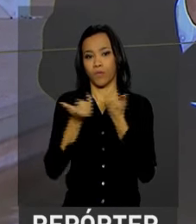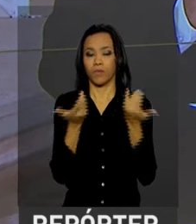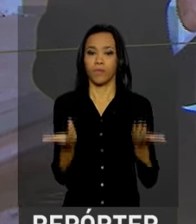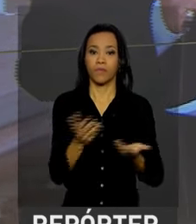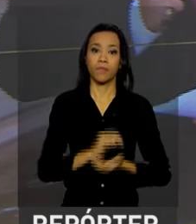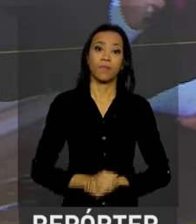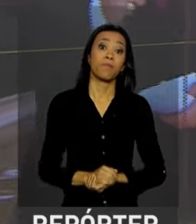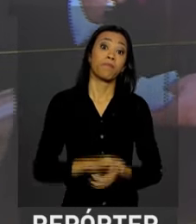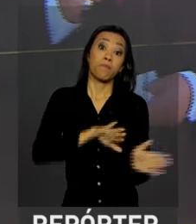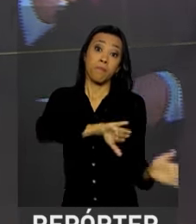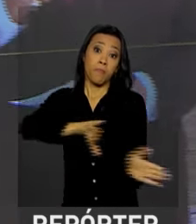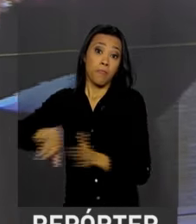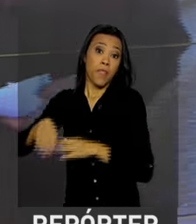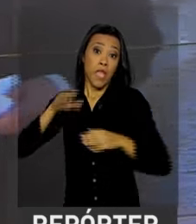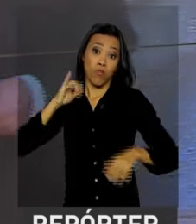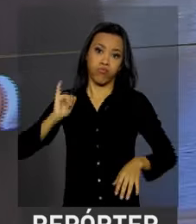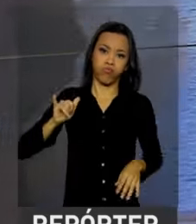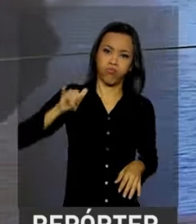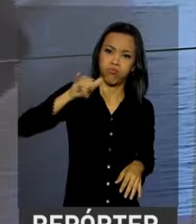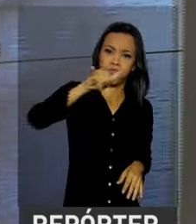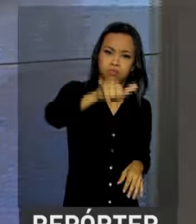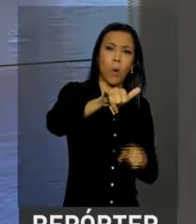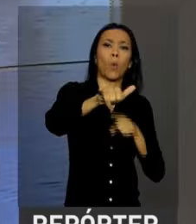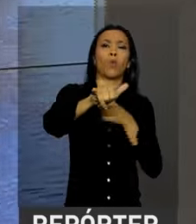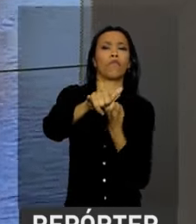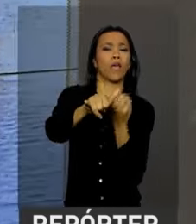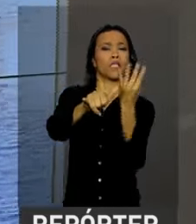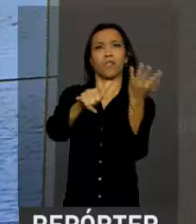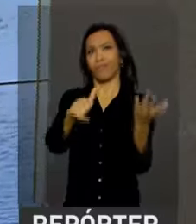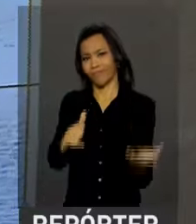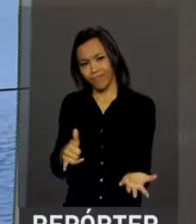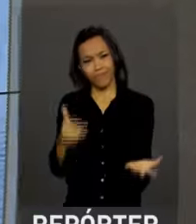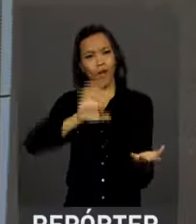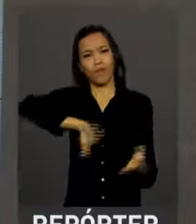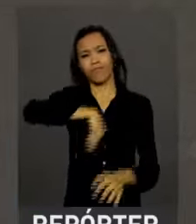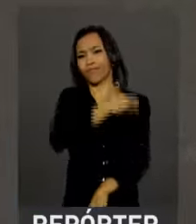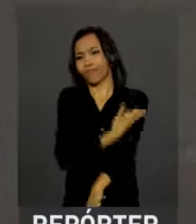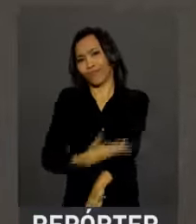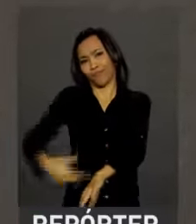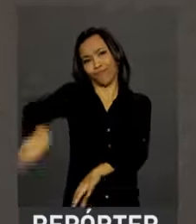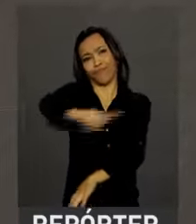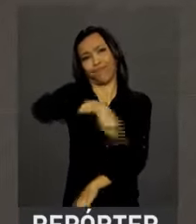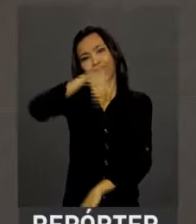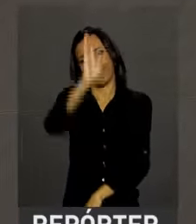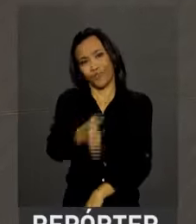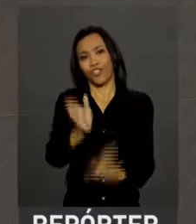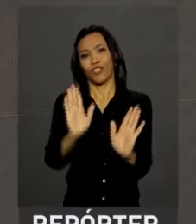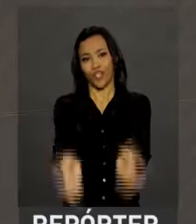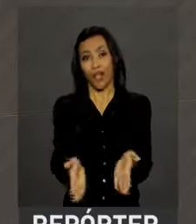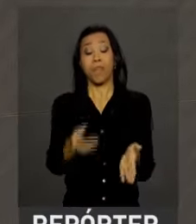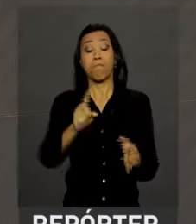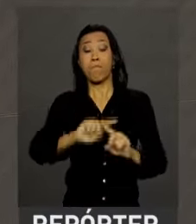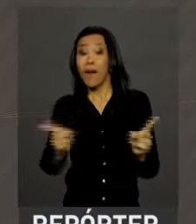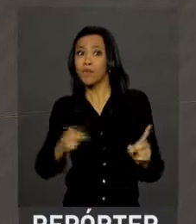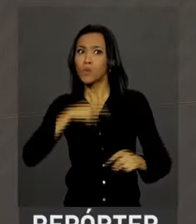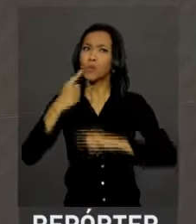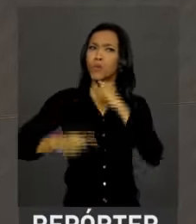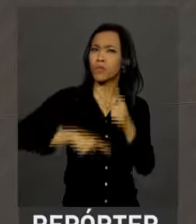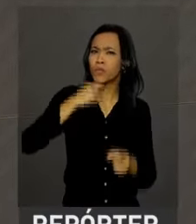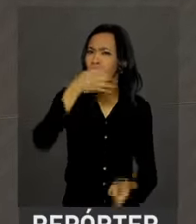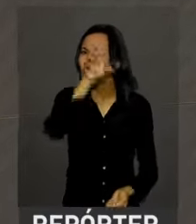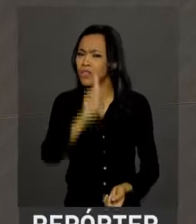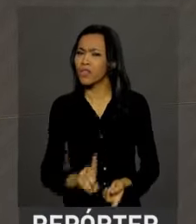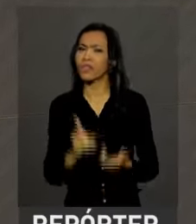vivo. Viajar de avião já faz parte da rotina de milhões de brasileiros e, com isso, aumentam também as dúvidas sobre os direitos